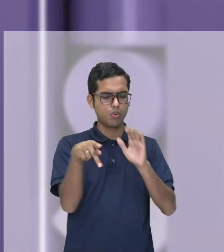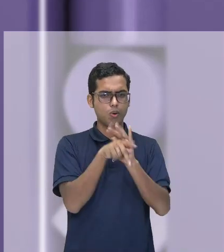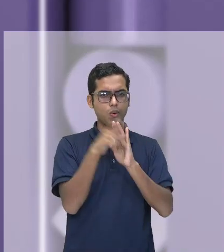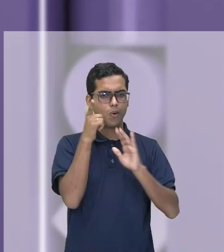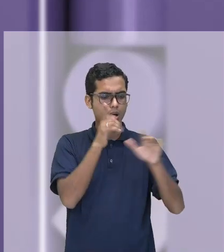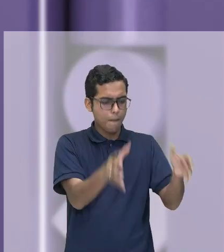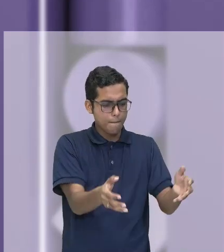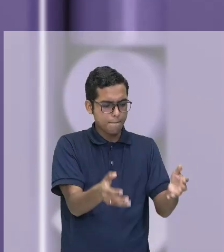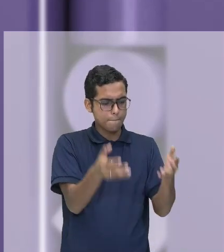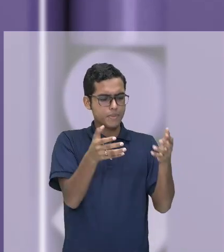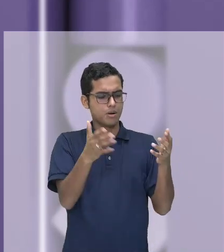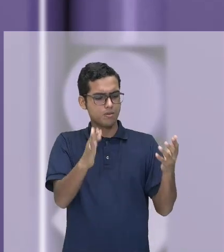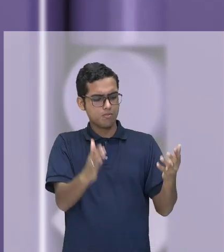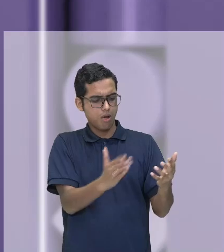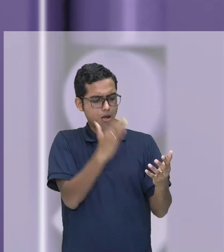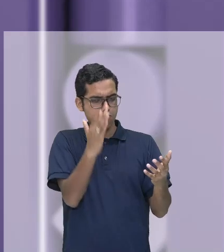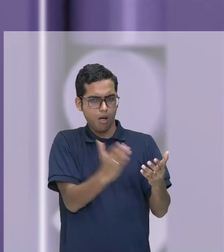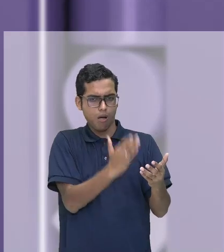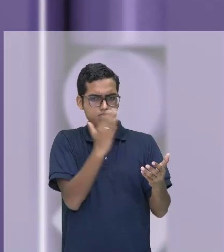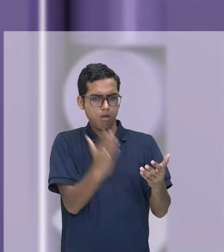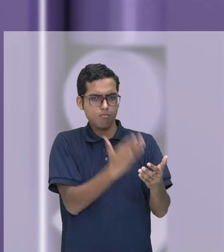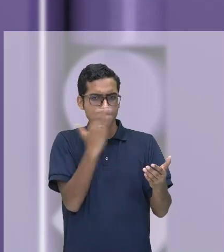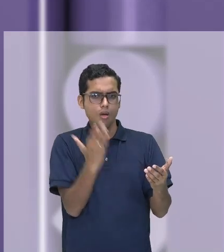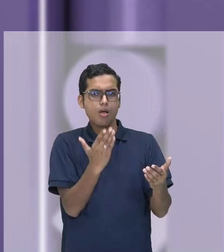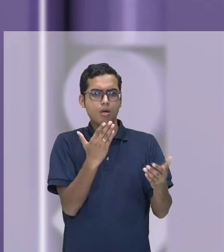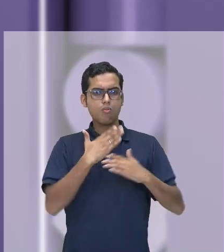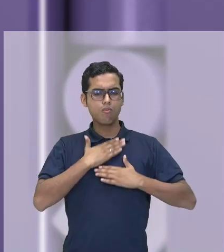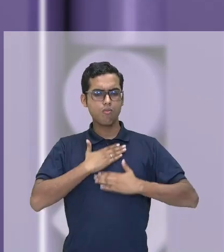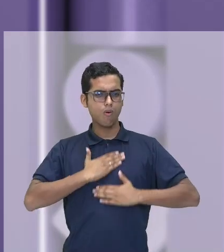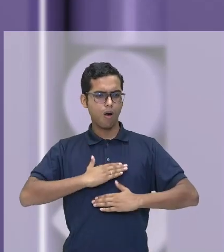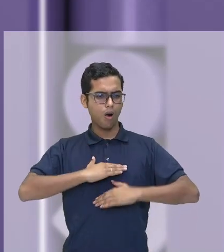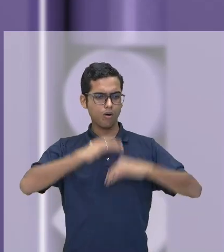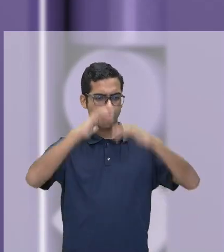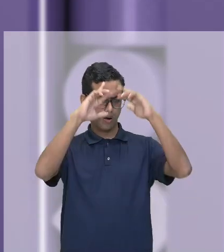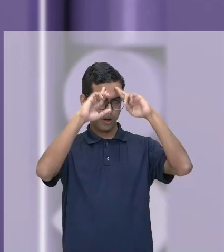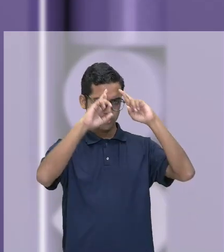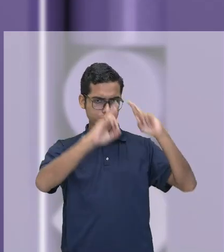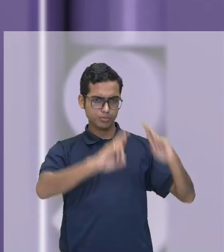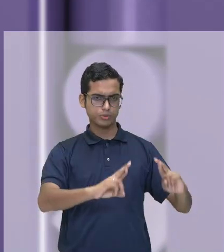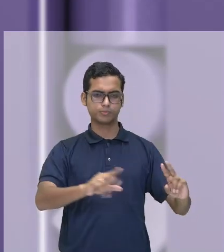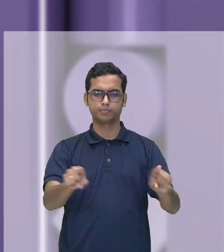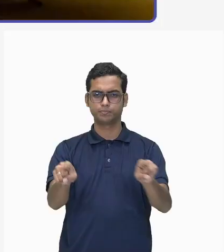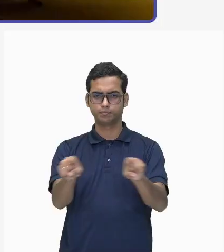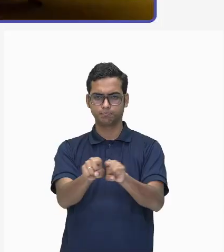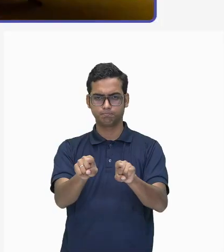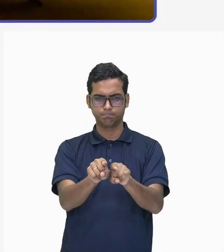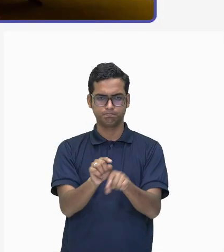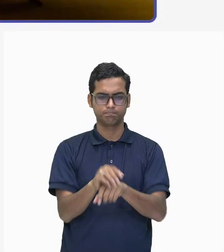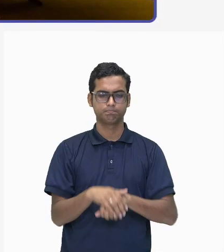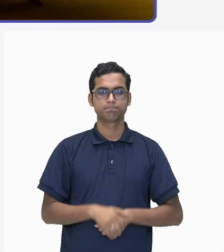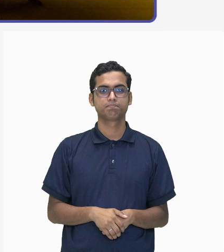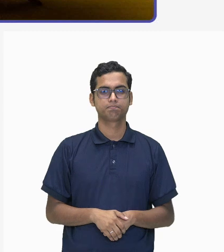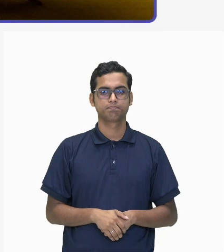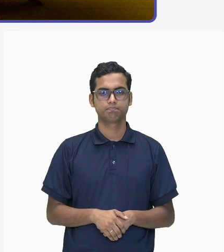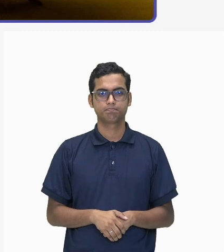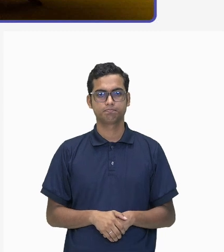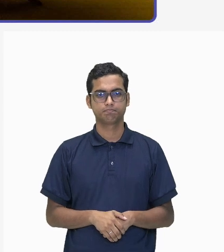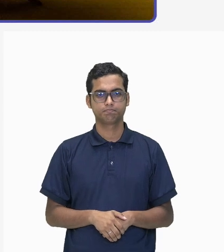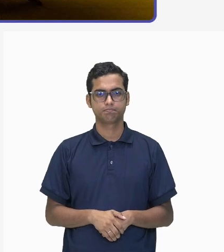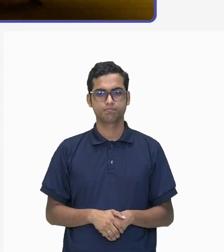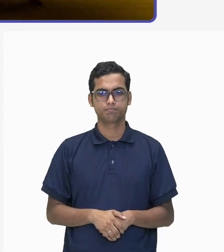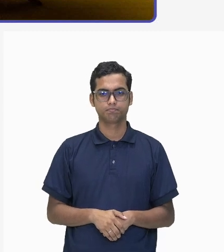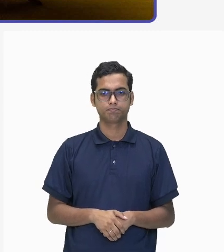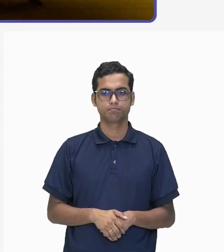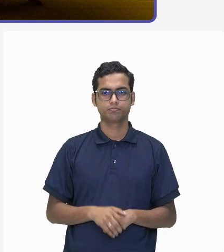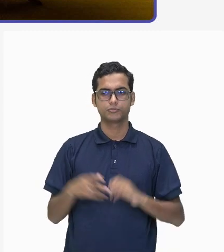Ok? Uma segunda curiosidade que eu queria colocar para você em relação ao Corão. Segundo a